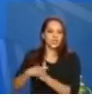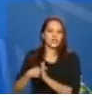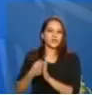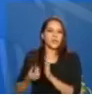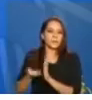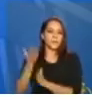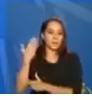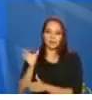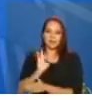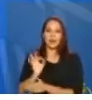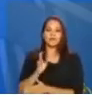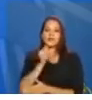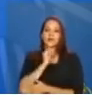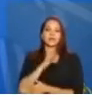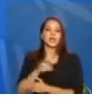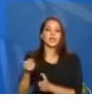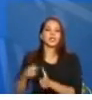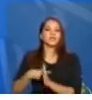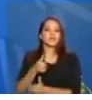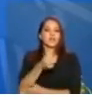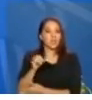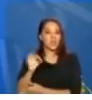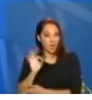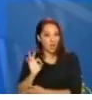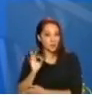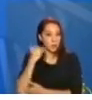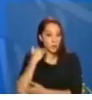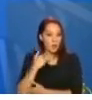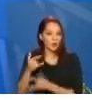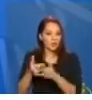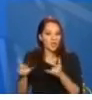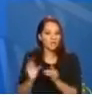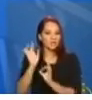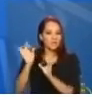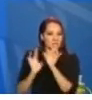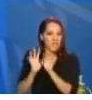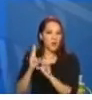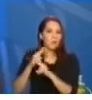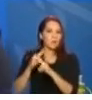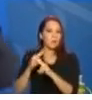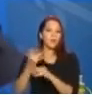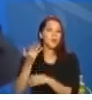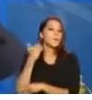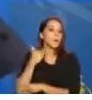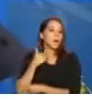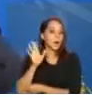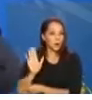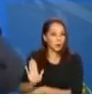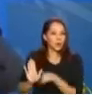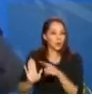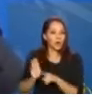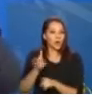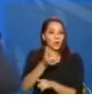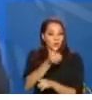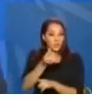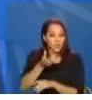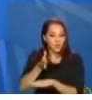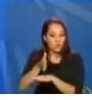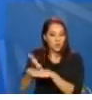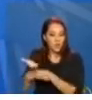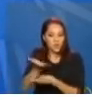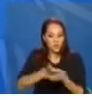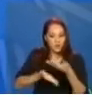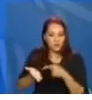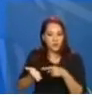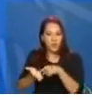Ou seja, se tem lá um débito de R$ 100 no cheque especial, no banco X, os 600 entra, não